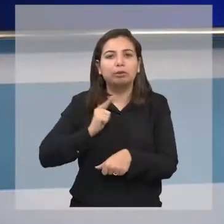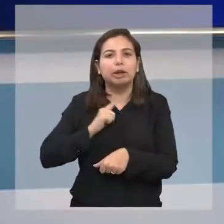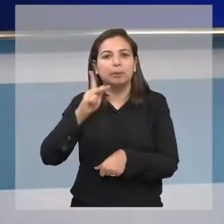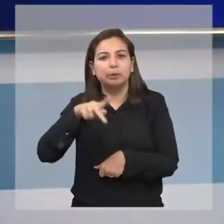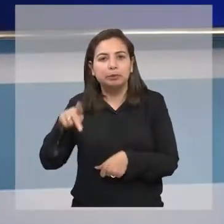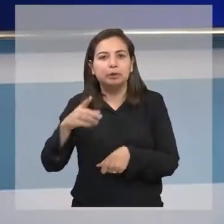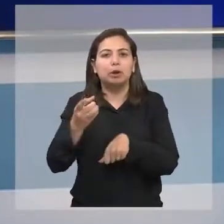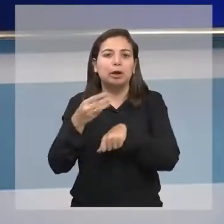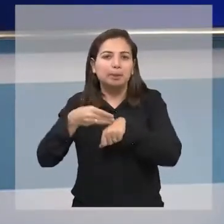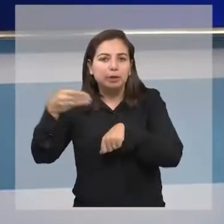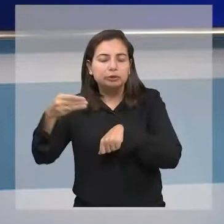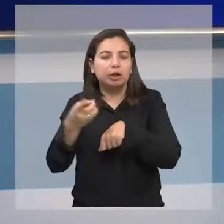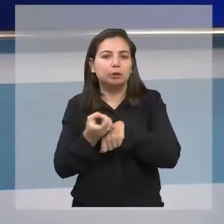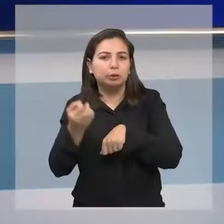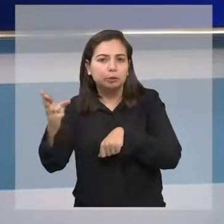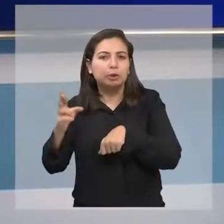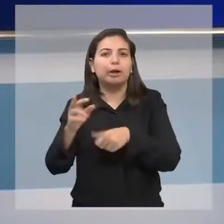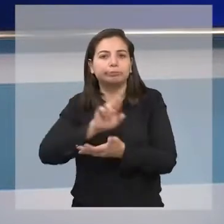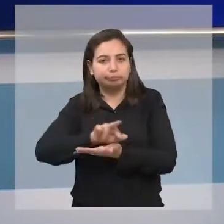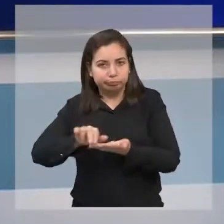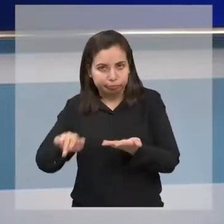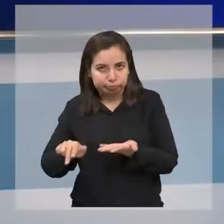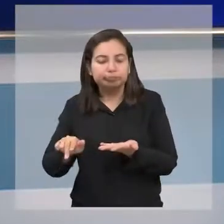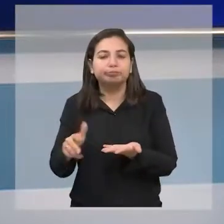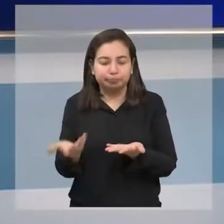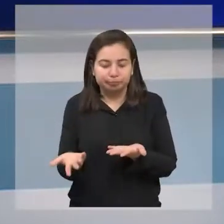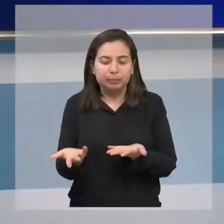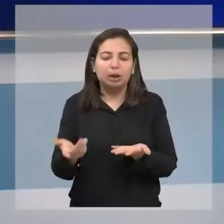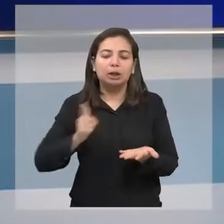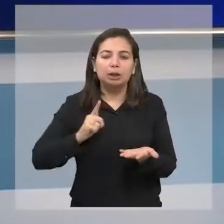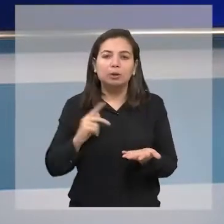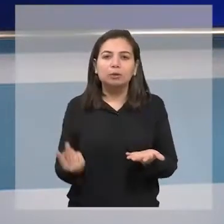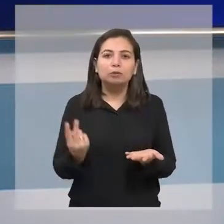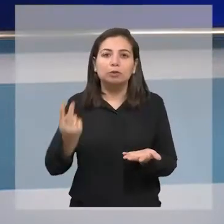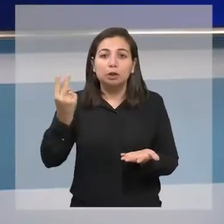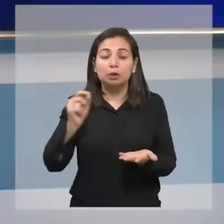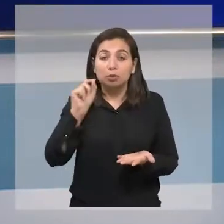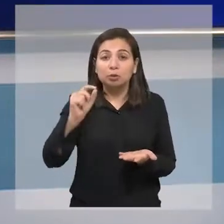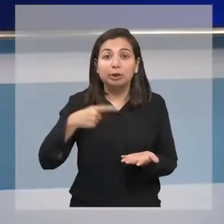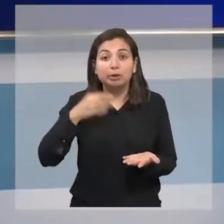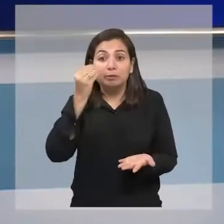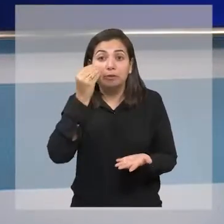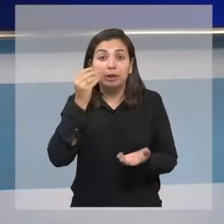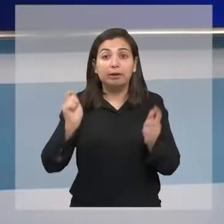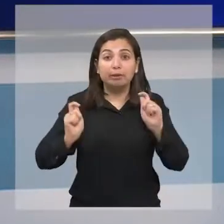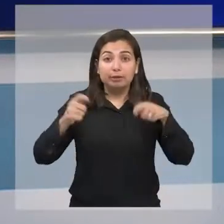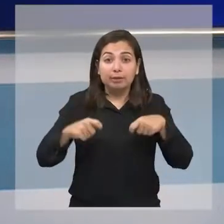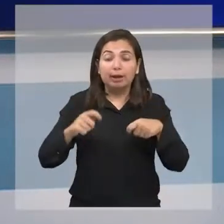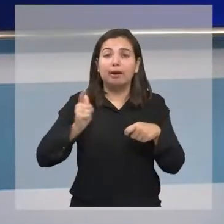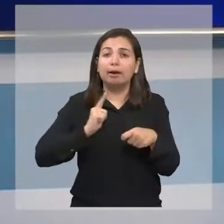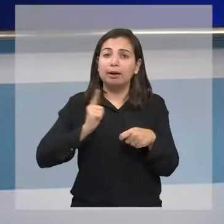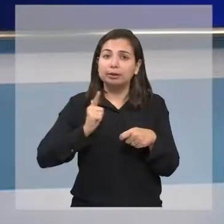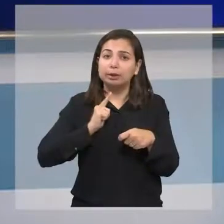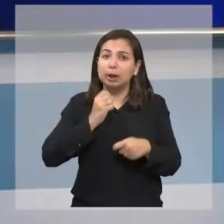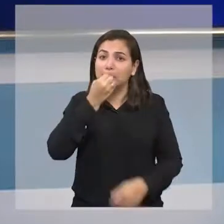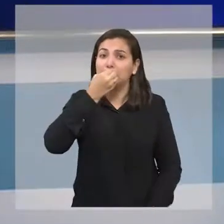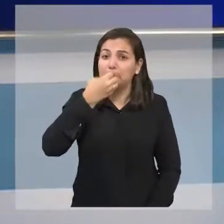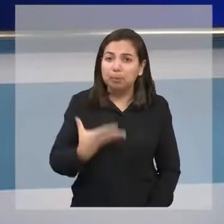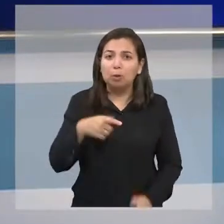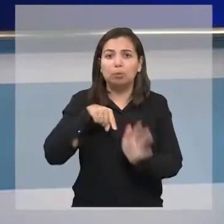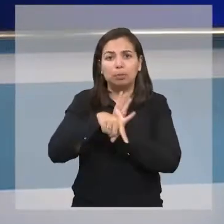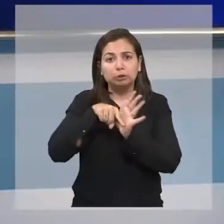que já não são lá em quantidade e nem em valor suficiente para atender às necessidades e se formar um